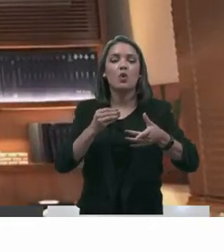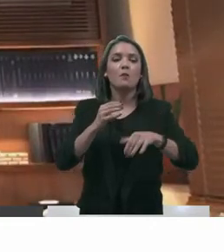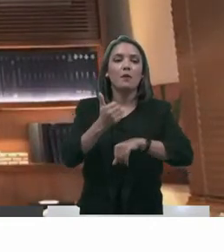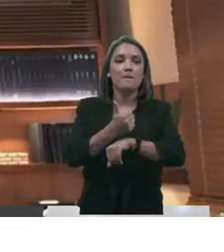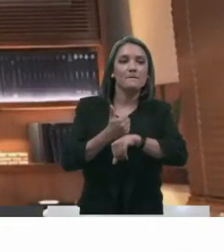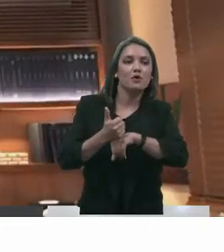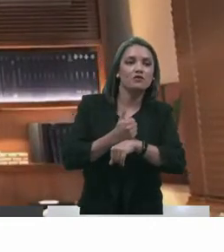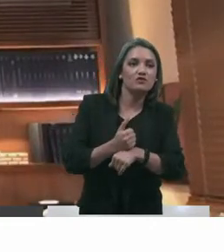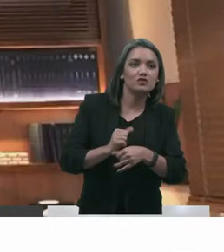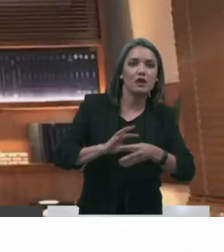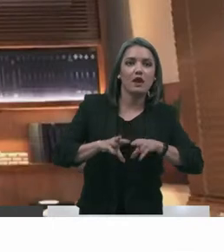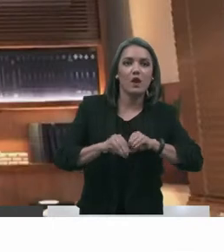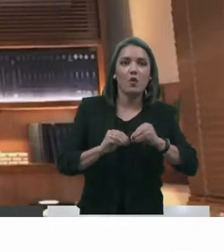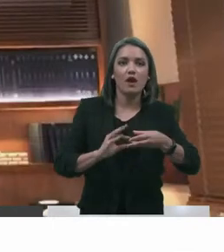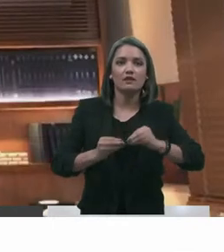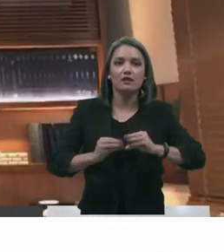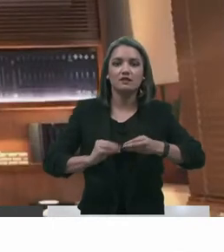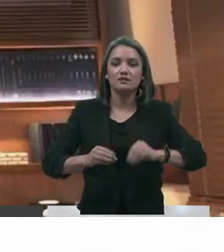vem